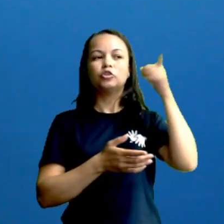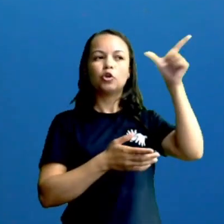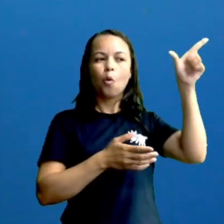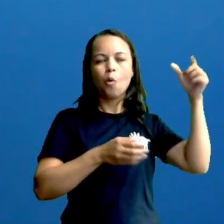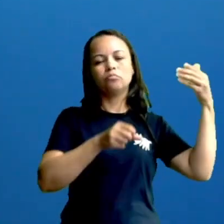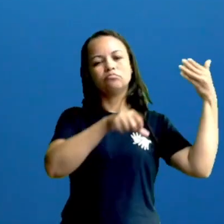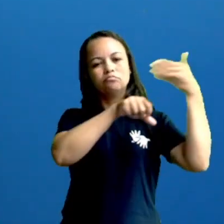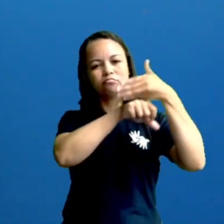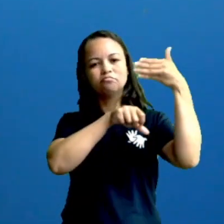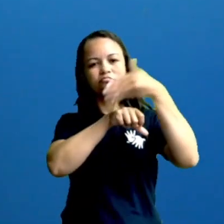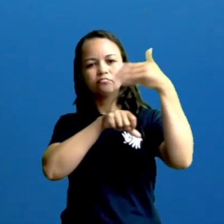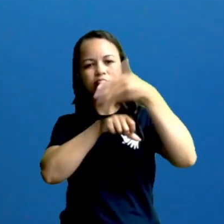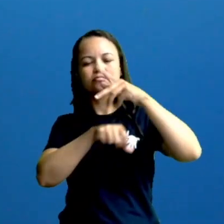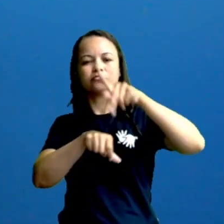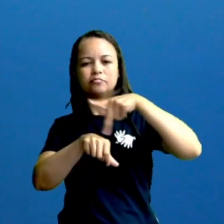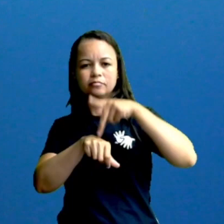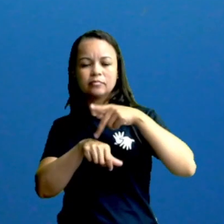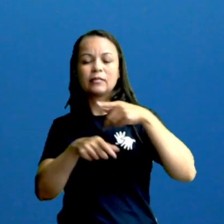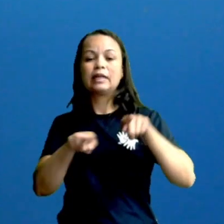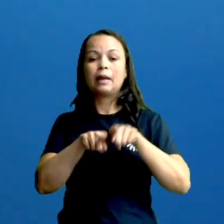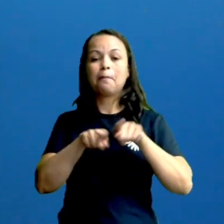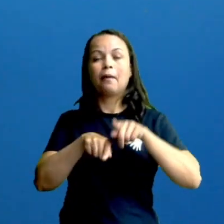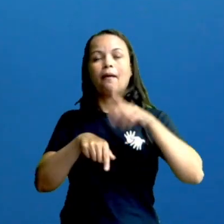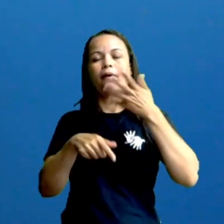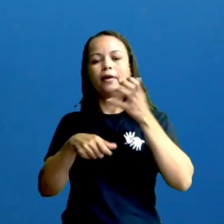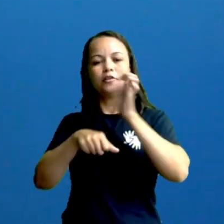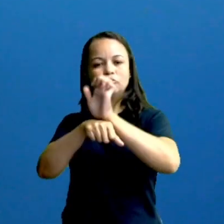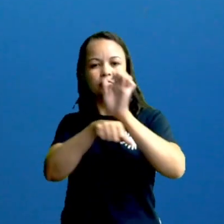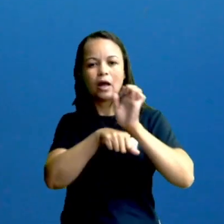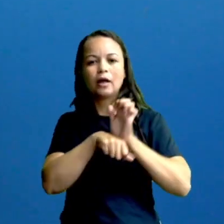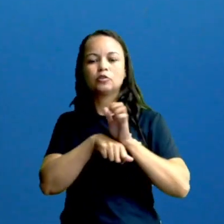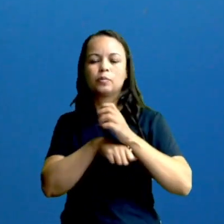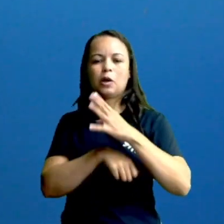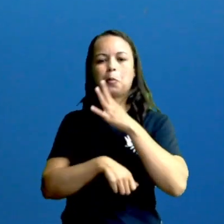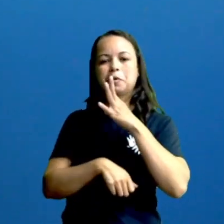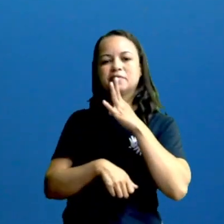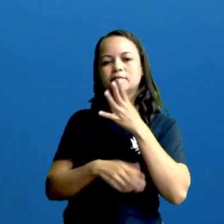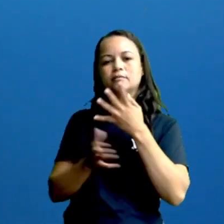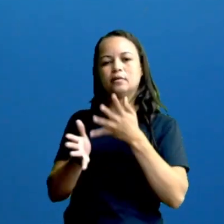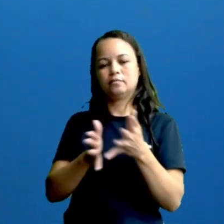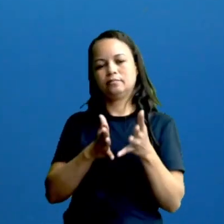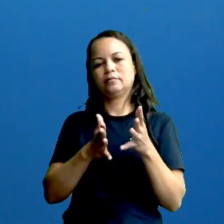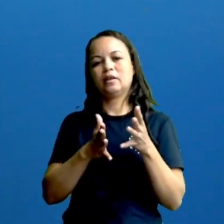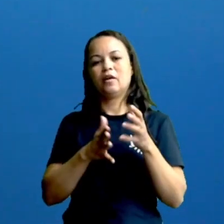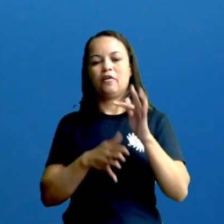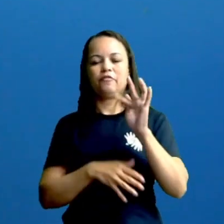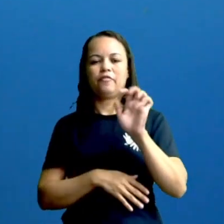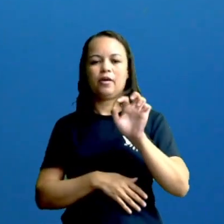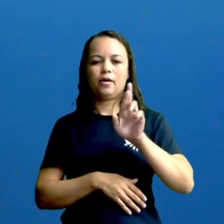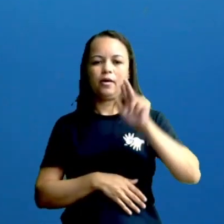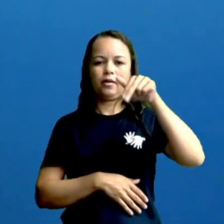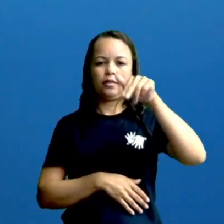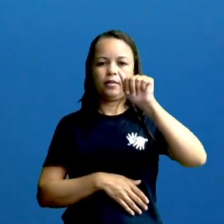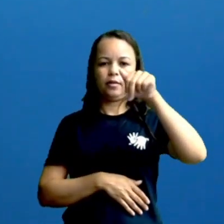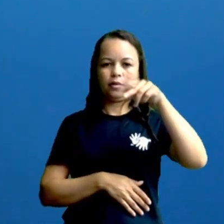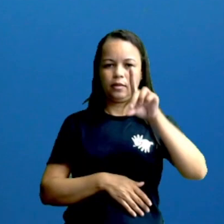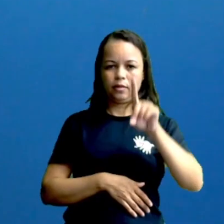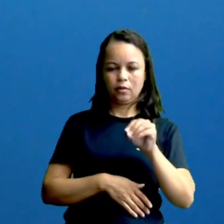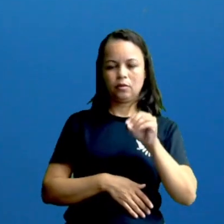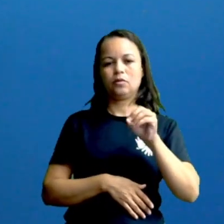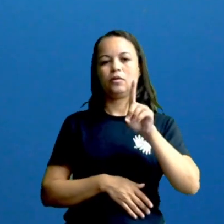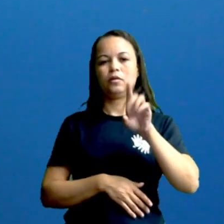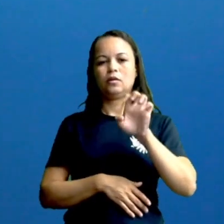país aqui, de outros estados, só para conhecer Fernando de Noronha. Fernando de Noronha também é muito famoso nas novelas, né?